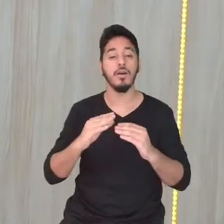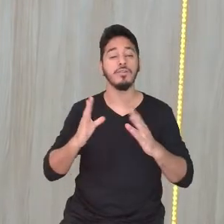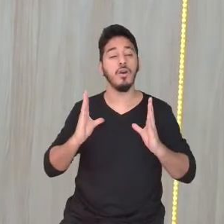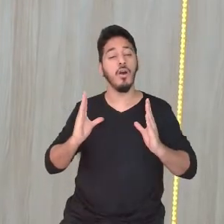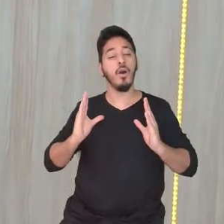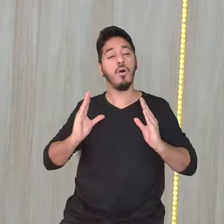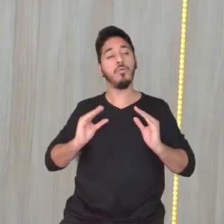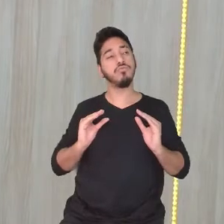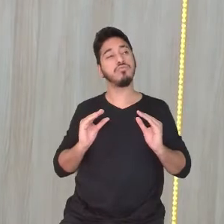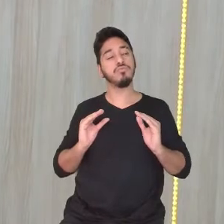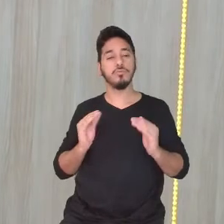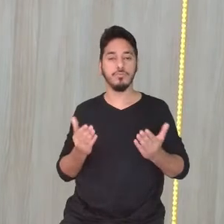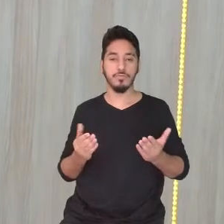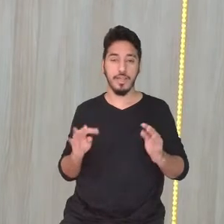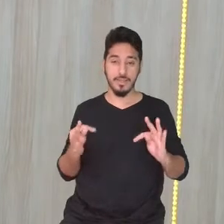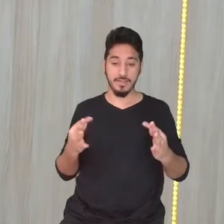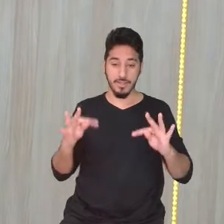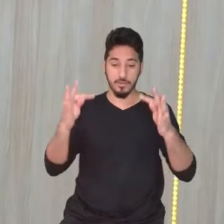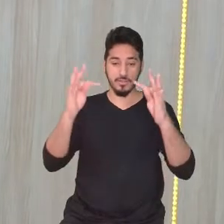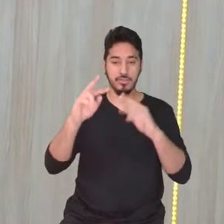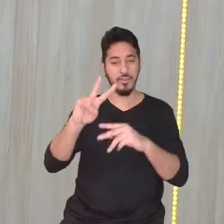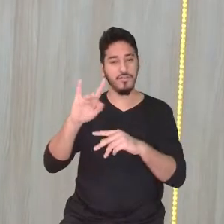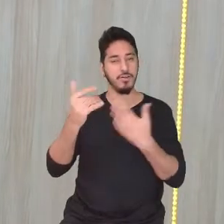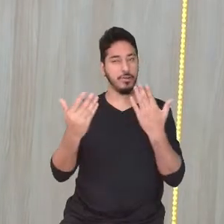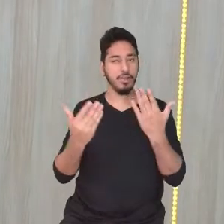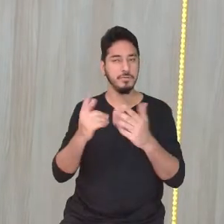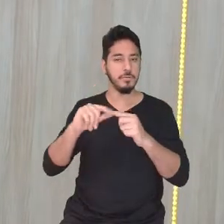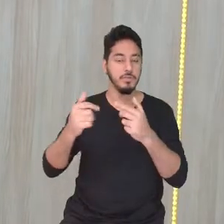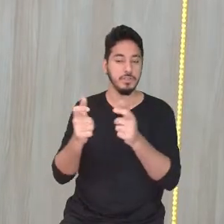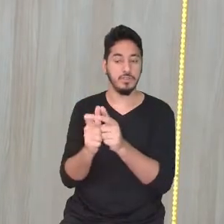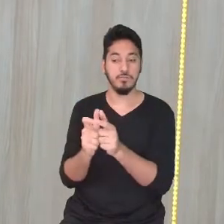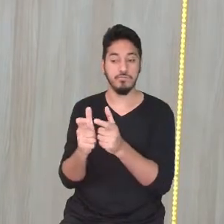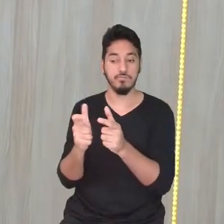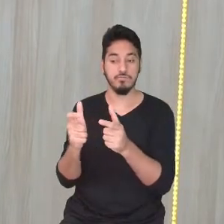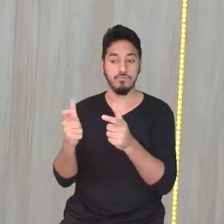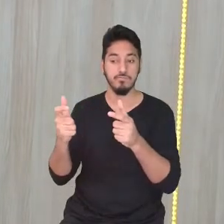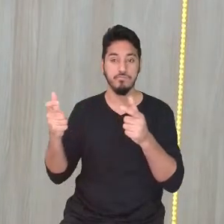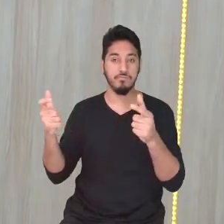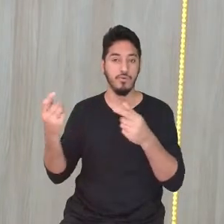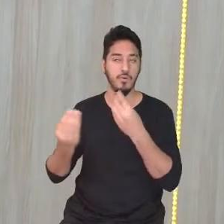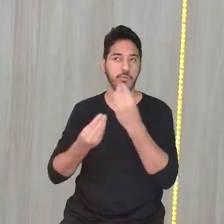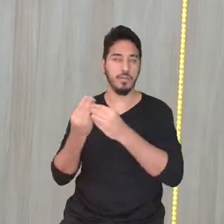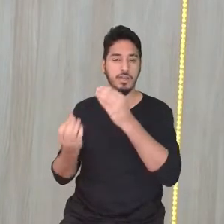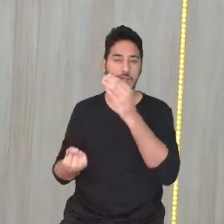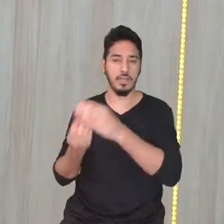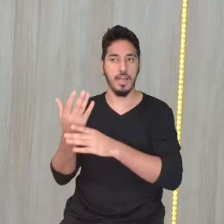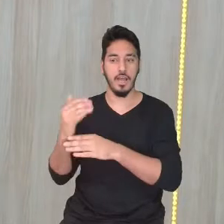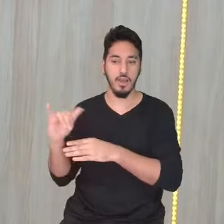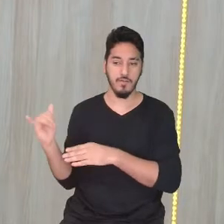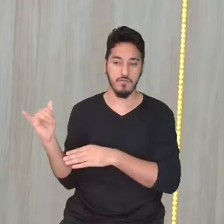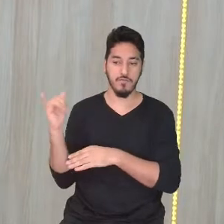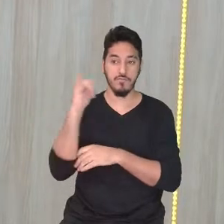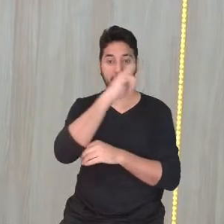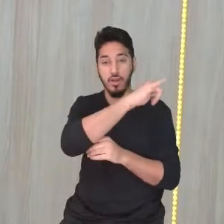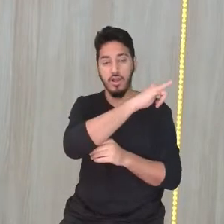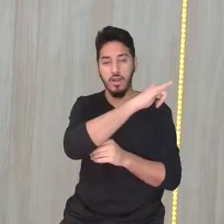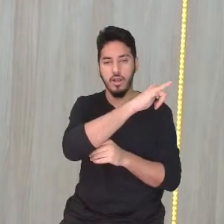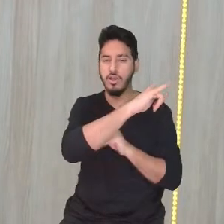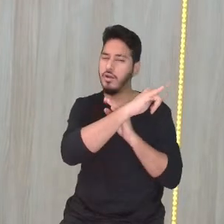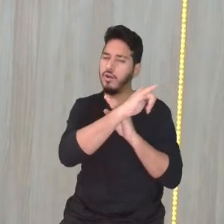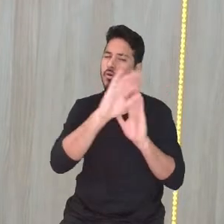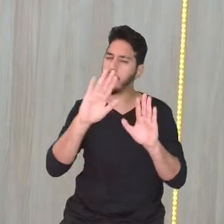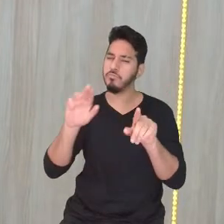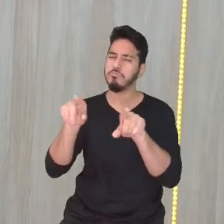conforto. Então, a tecnologia ela vai desde coisas assim muito grandes, como se criar, se voar num avião,